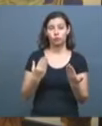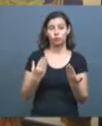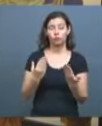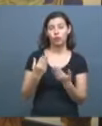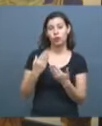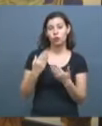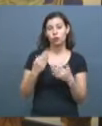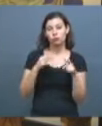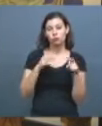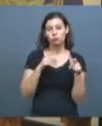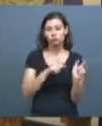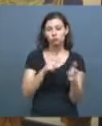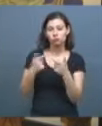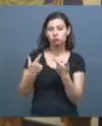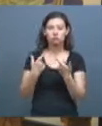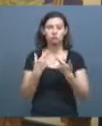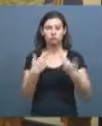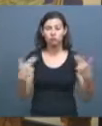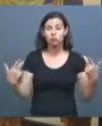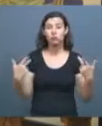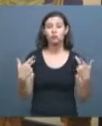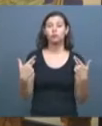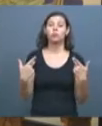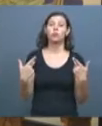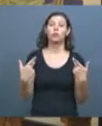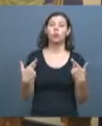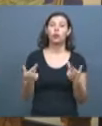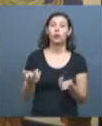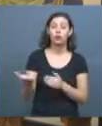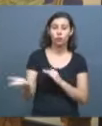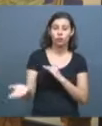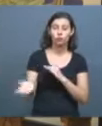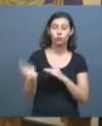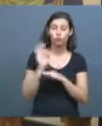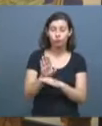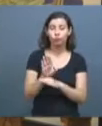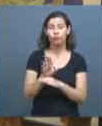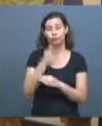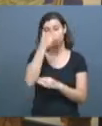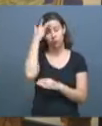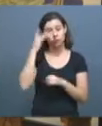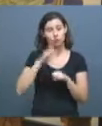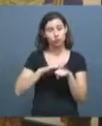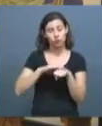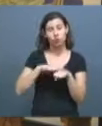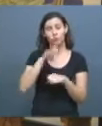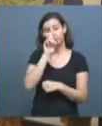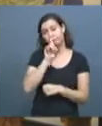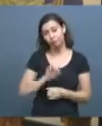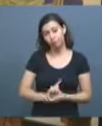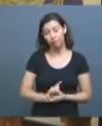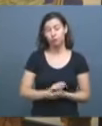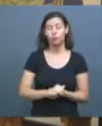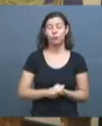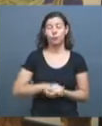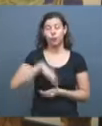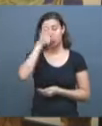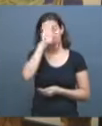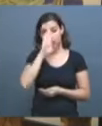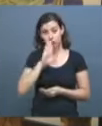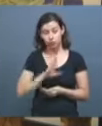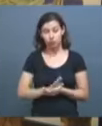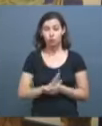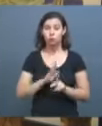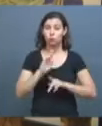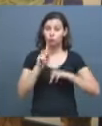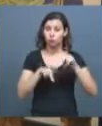ao desenvolvimento de transtornos mentais, um dos principais aí é a depressão. E eu acho que o brasileiro é um povo que